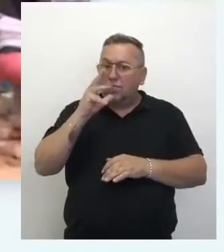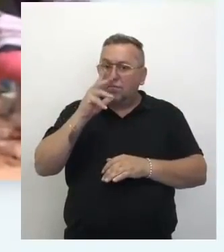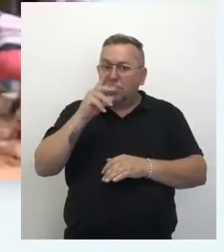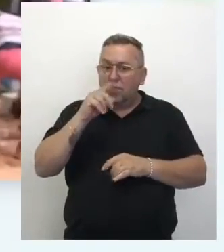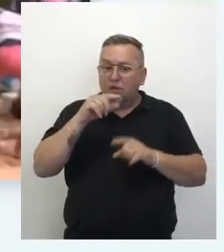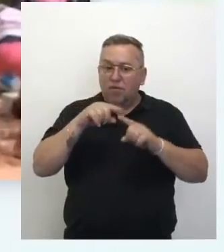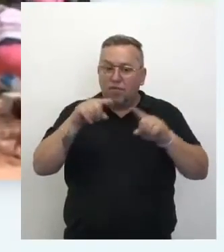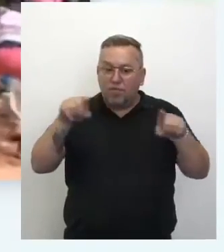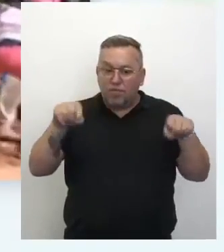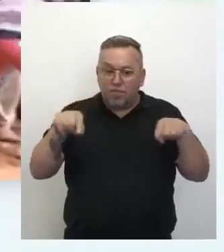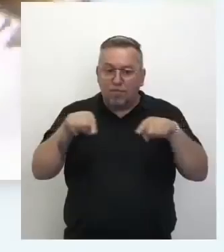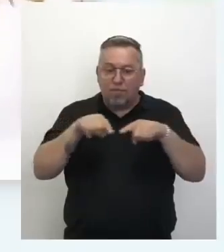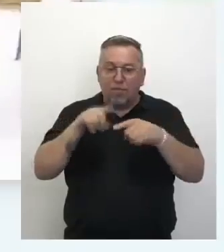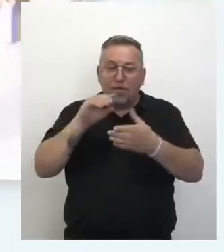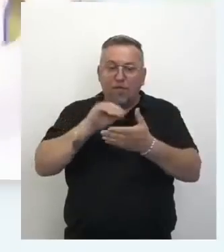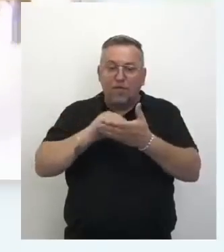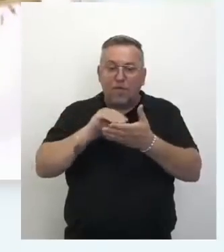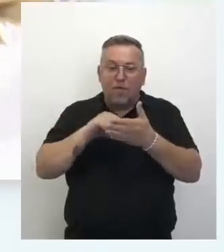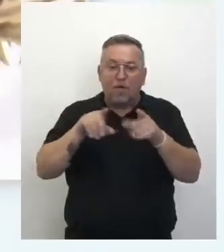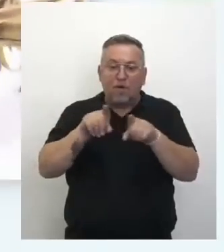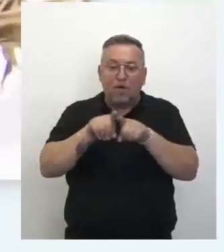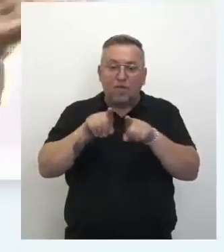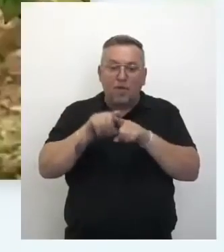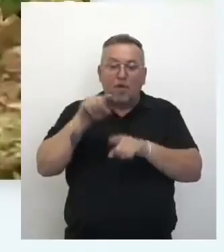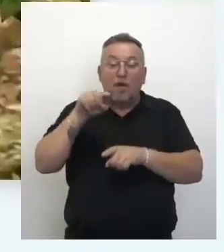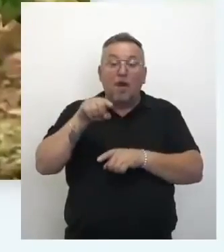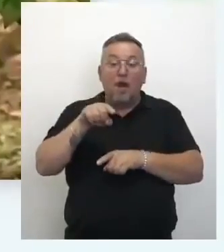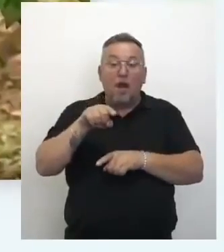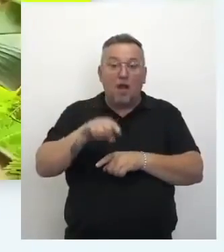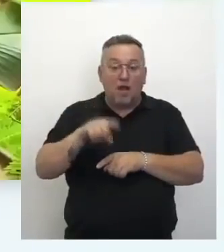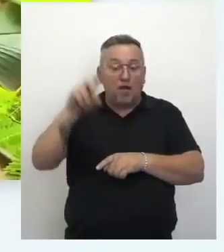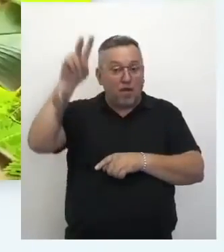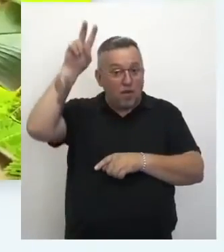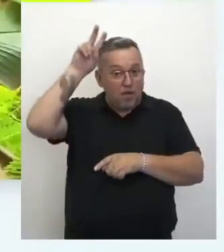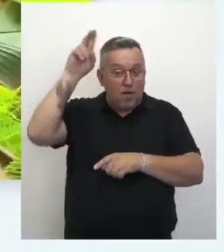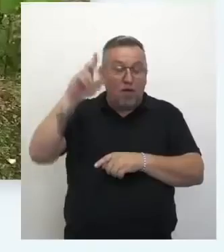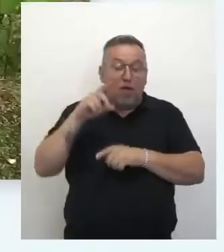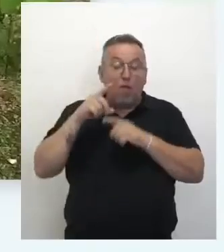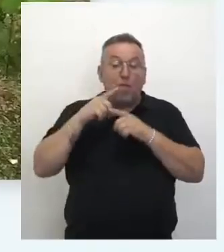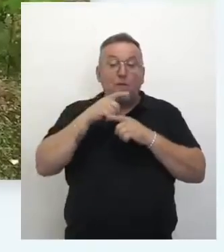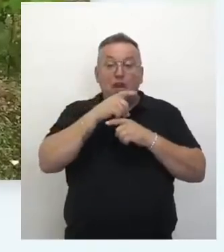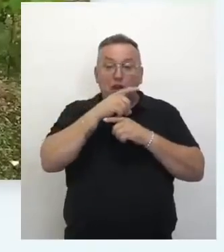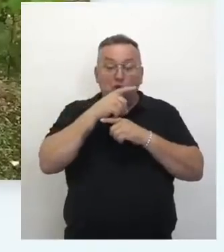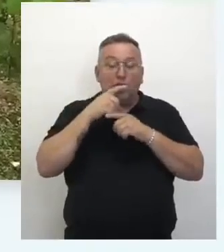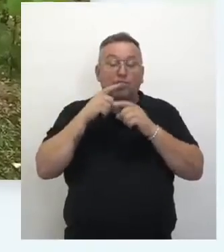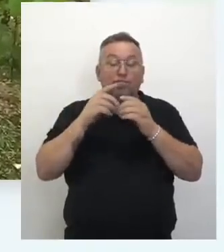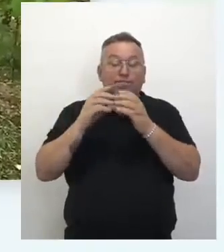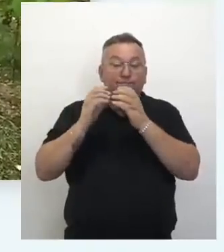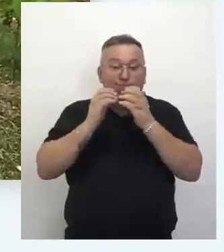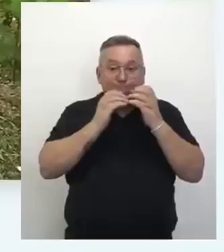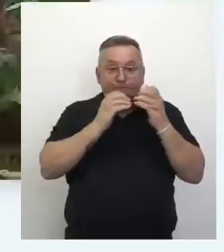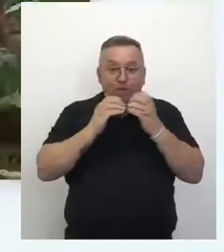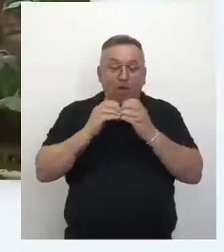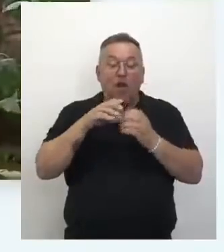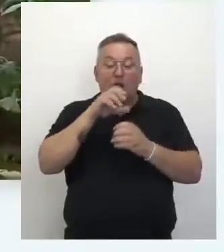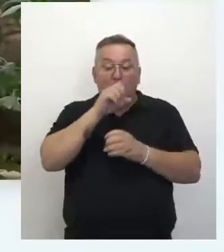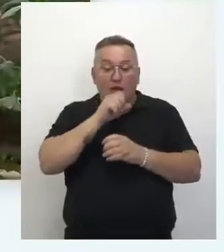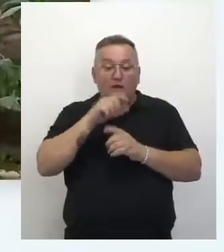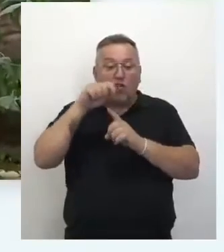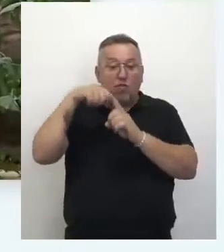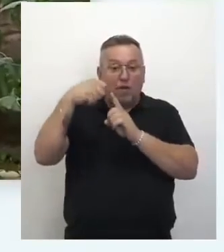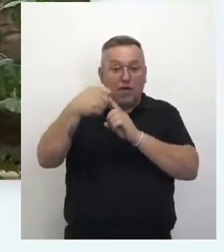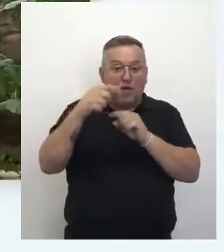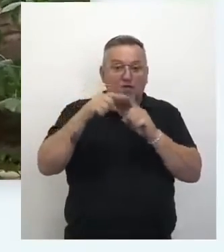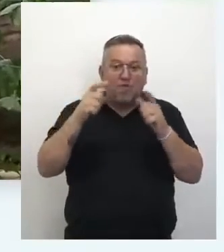e também com a falta de terras. Aqui os índios plantam milho, laranja, banana, mas o espaço ainda é pequeno.